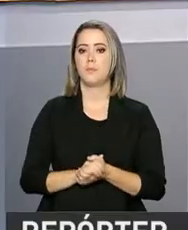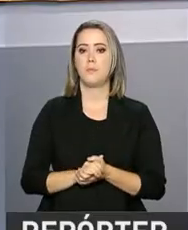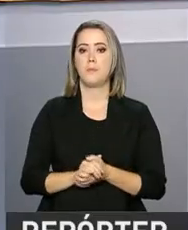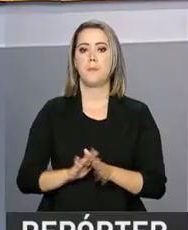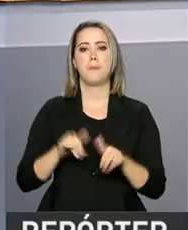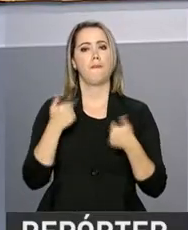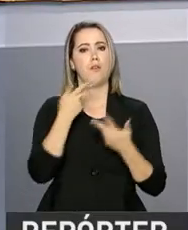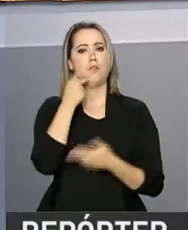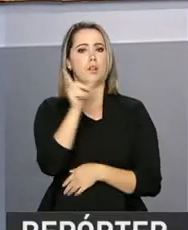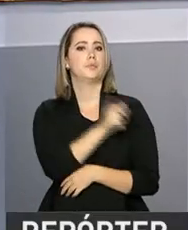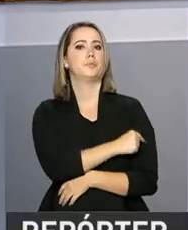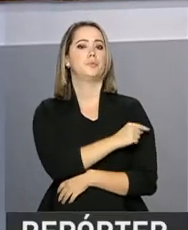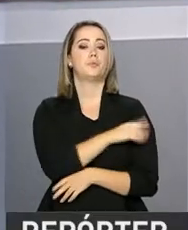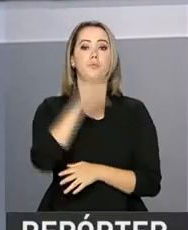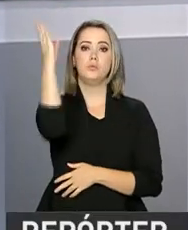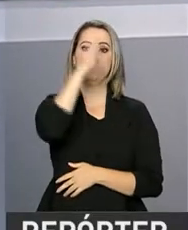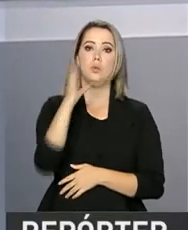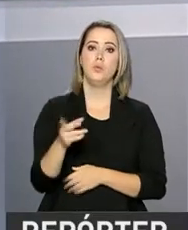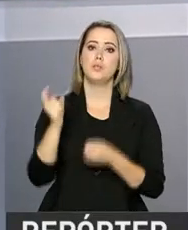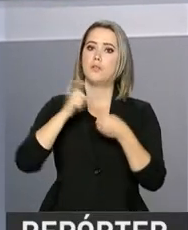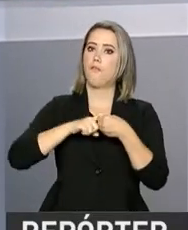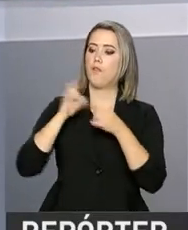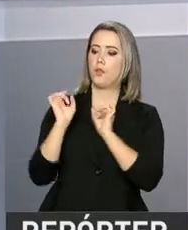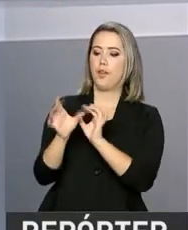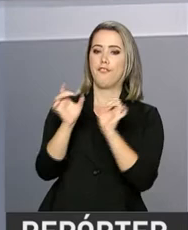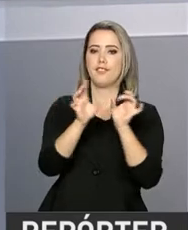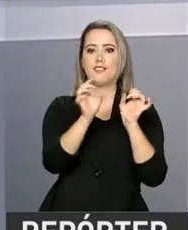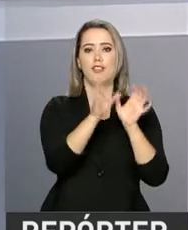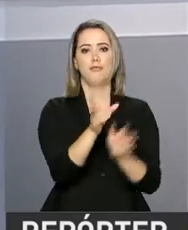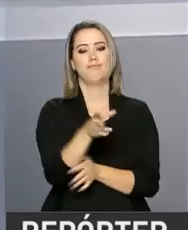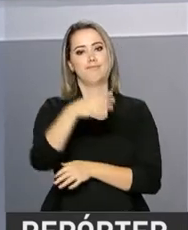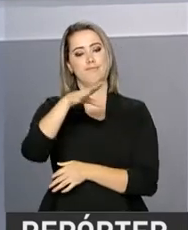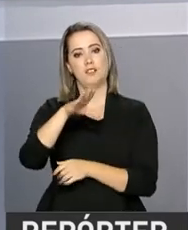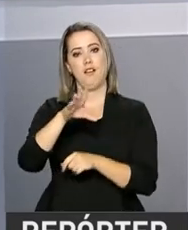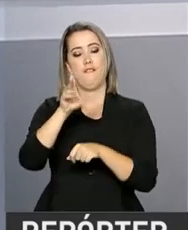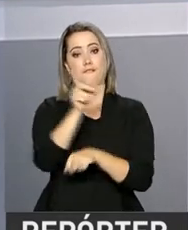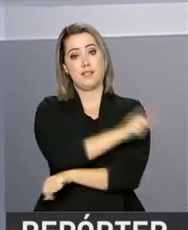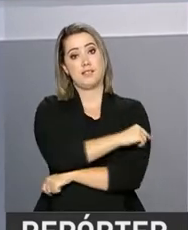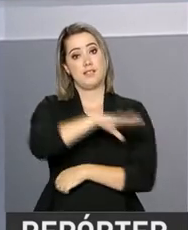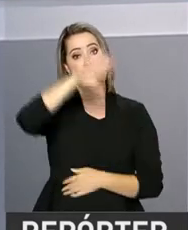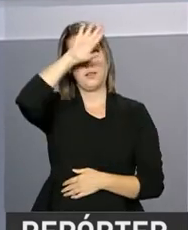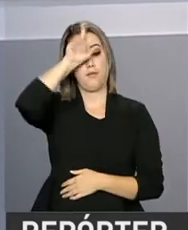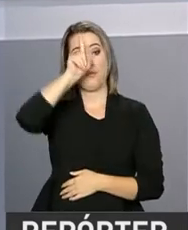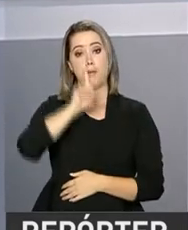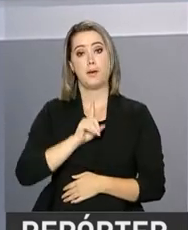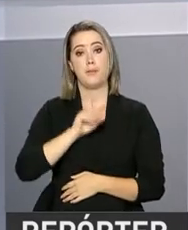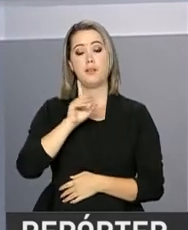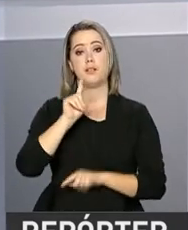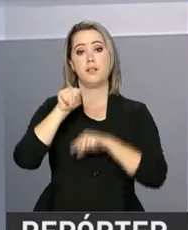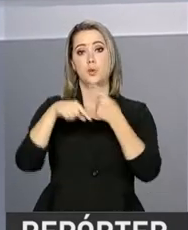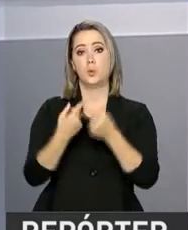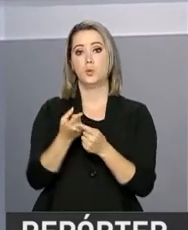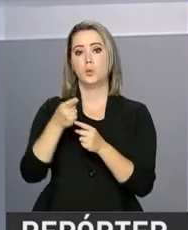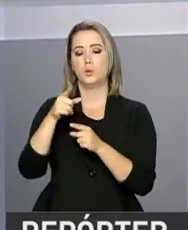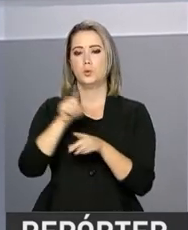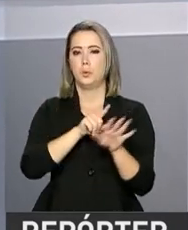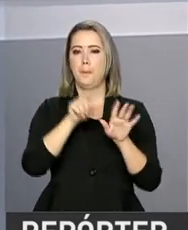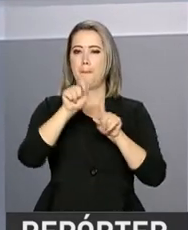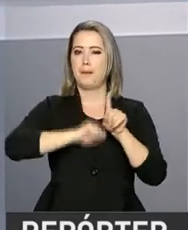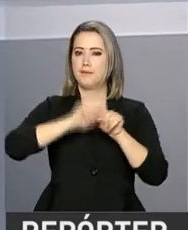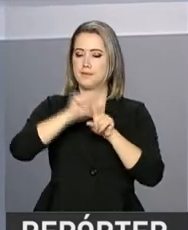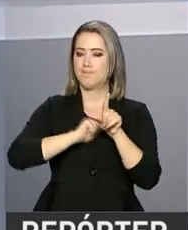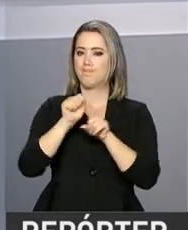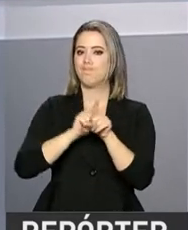falando em vacinação o brasil vai voltar a exportar a vacina da febre amarela a partir do próximo mês serão 7 milhões de